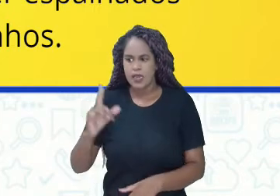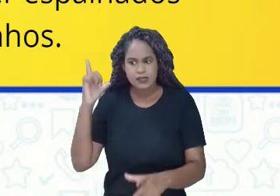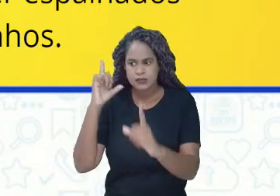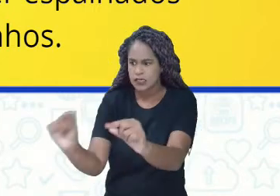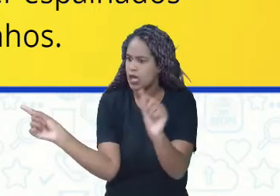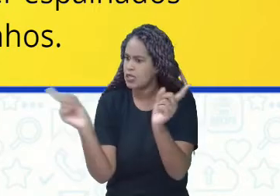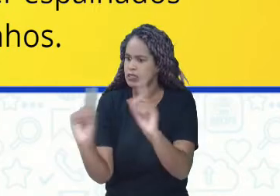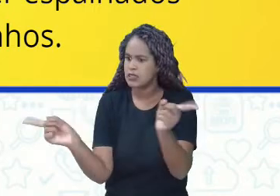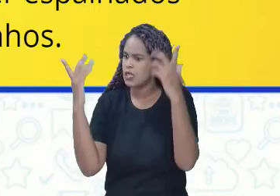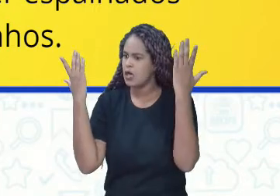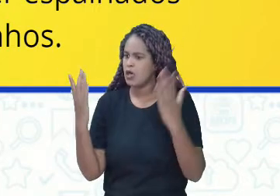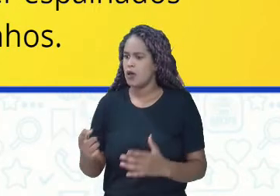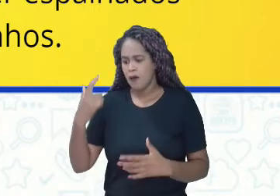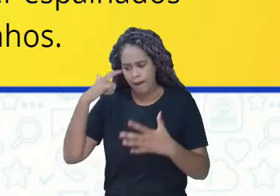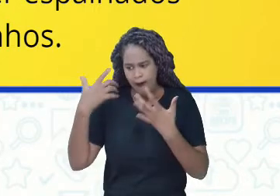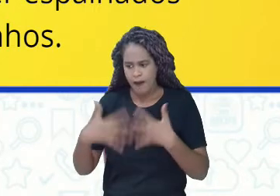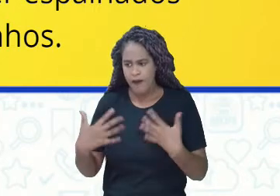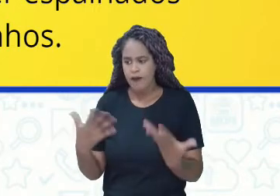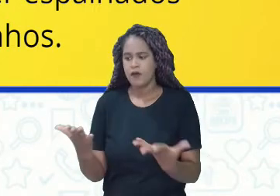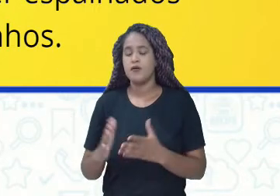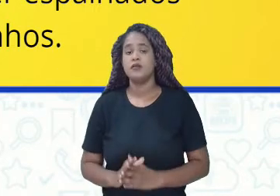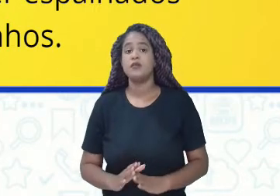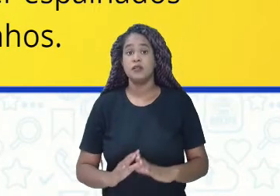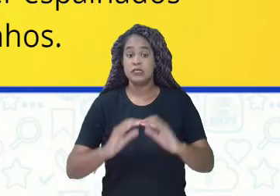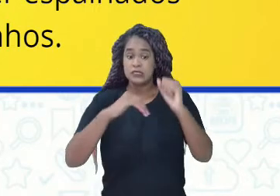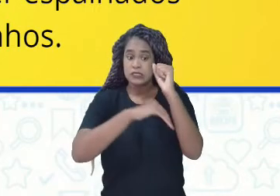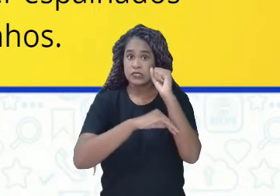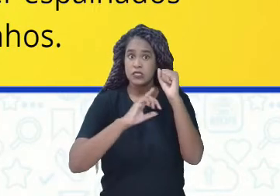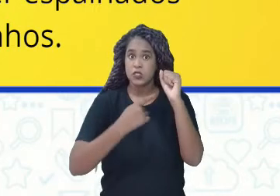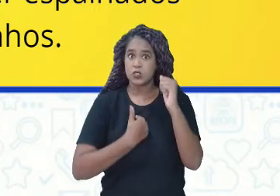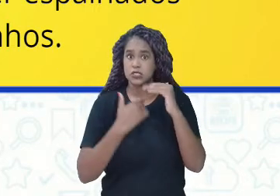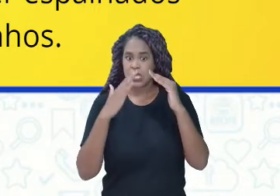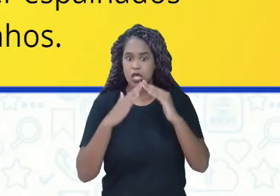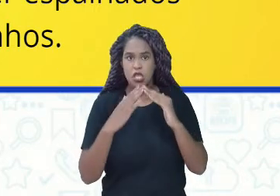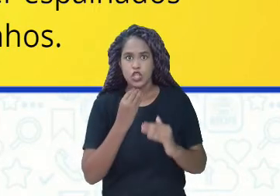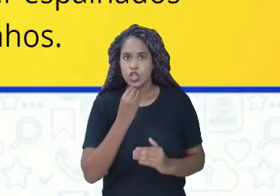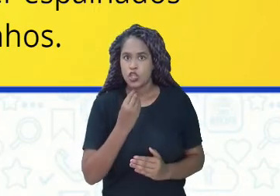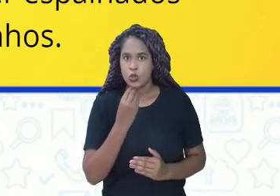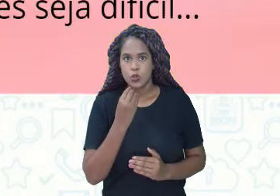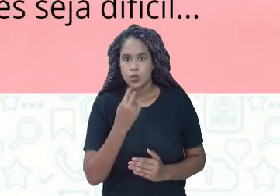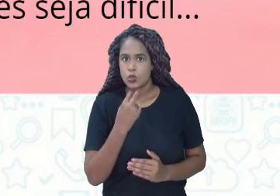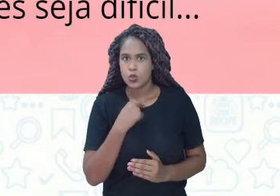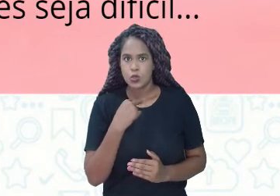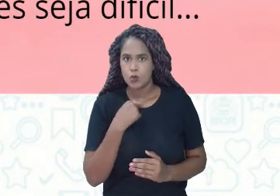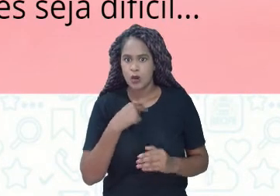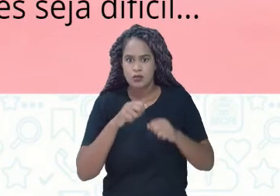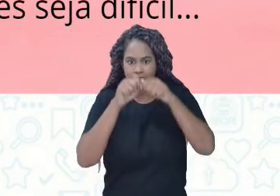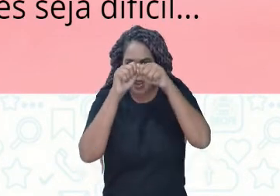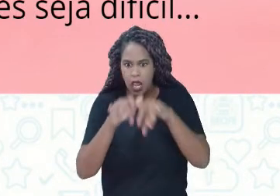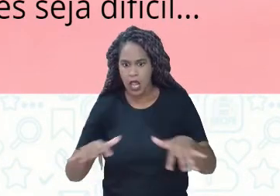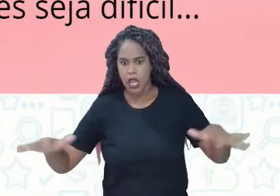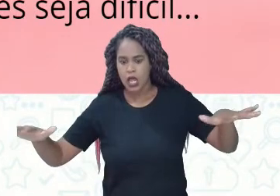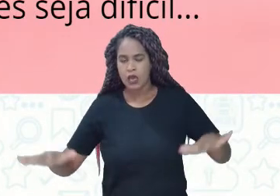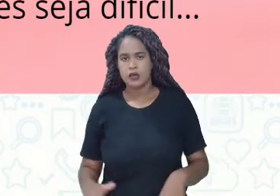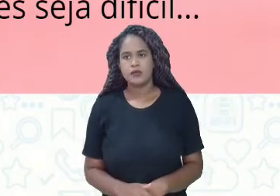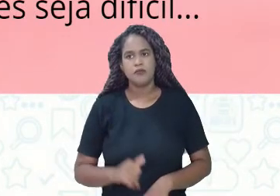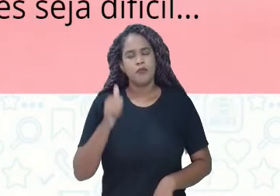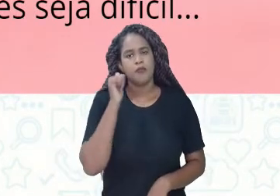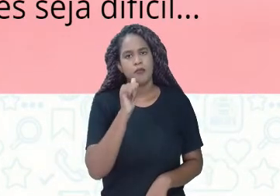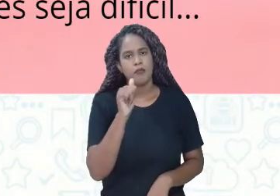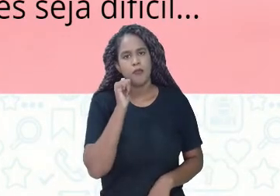aconteceu. Os segredos da nossa casa não devem ser espalhados pelos vizinhos. A senhora